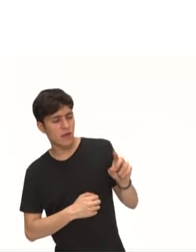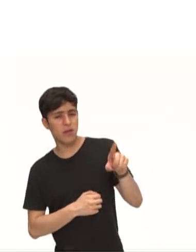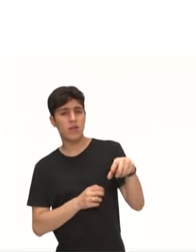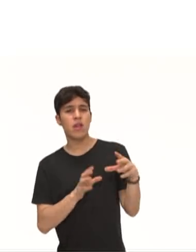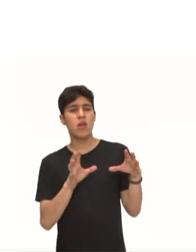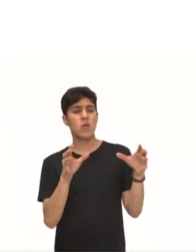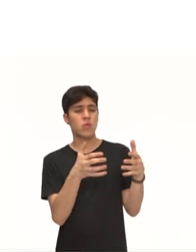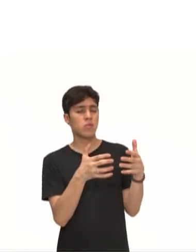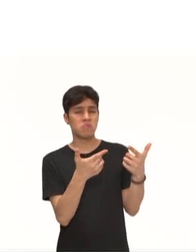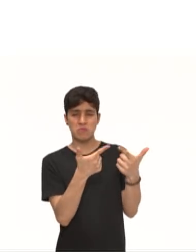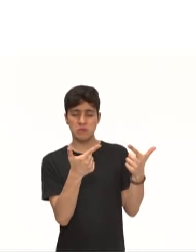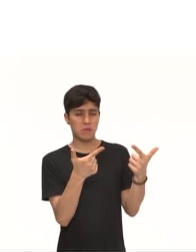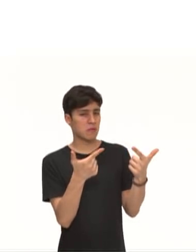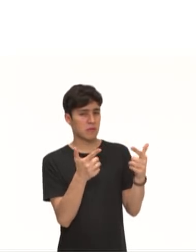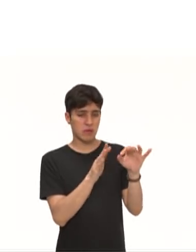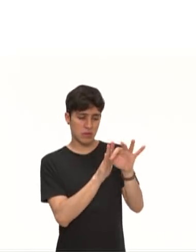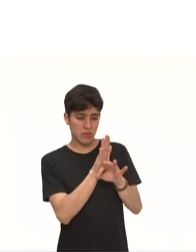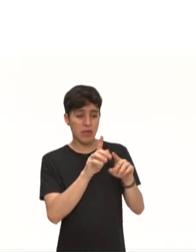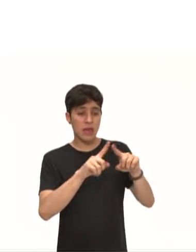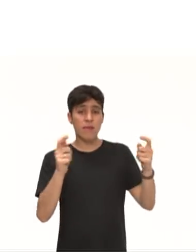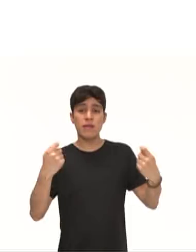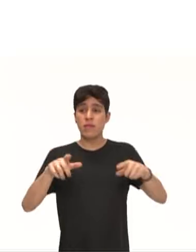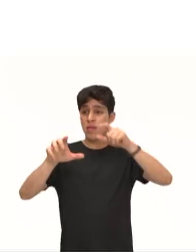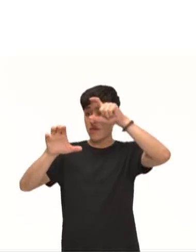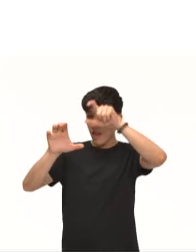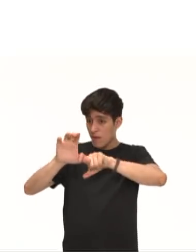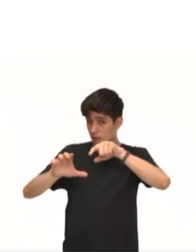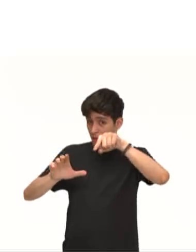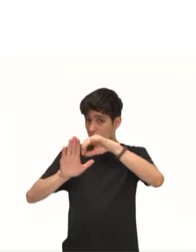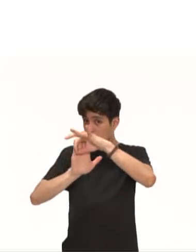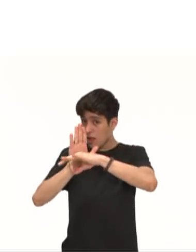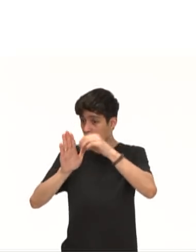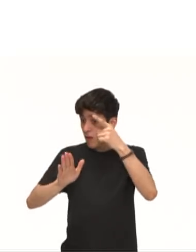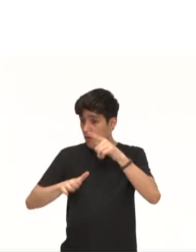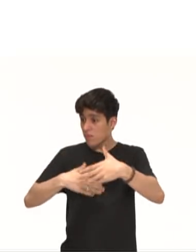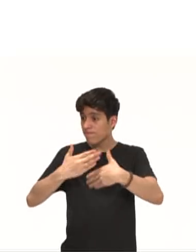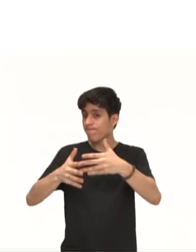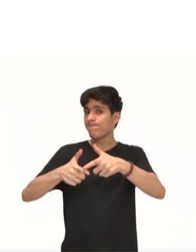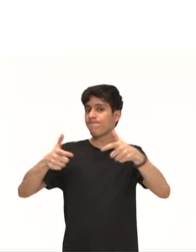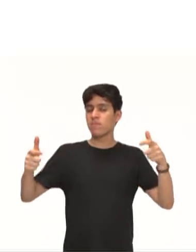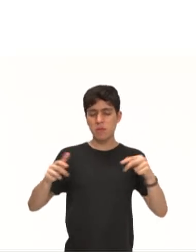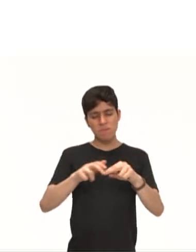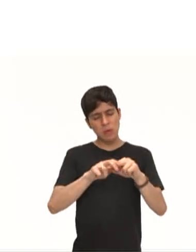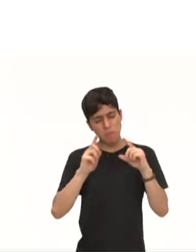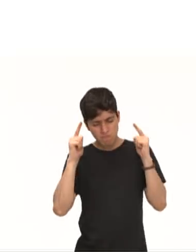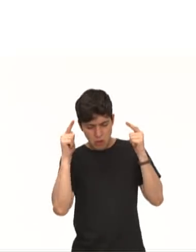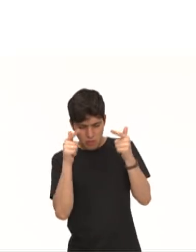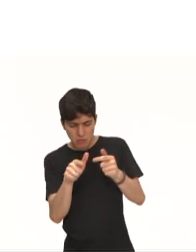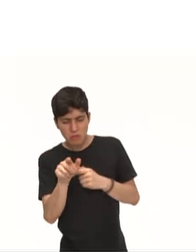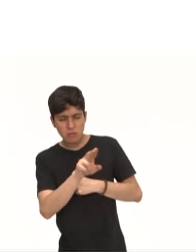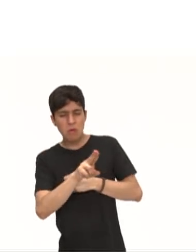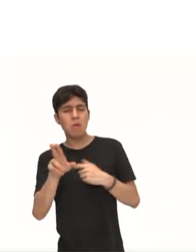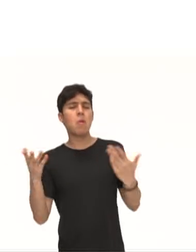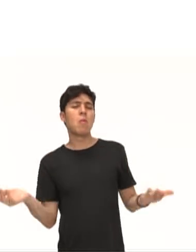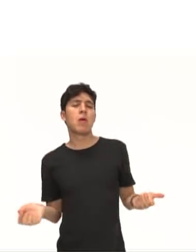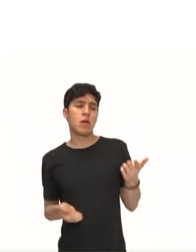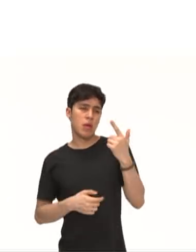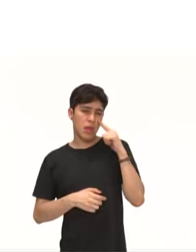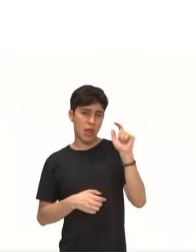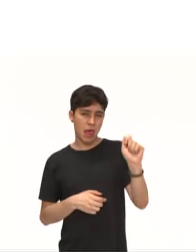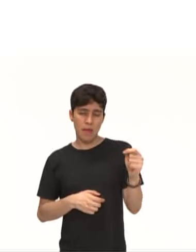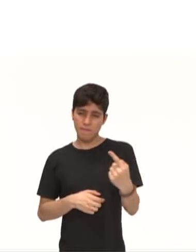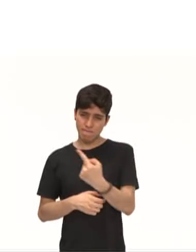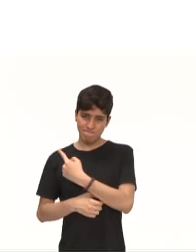que dependem da célula e da maquinaria celular para a reprodução. Por esse motivo, são chamados de alternativa A,